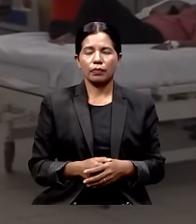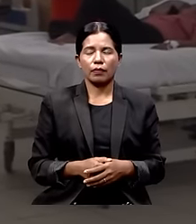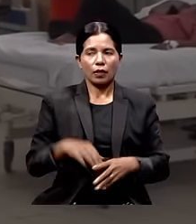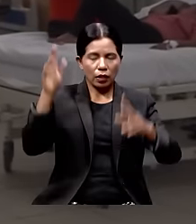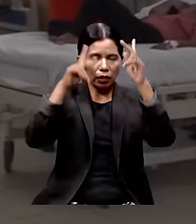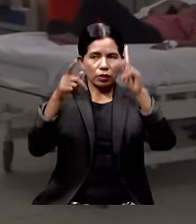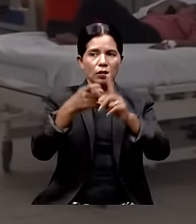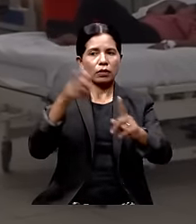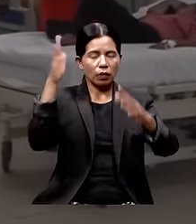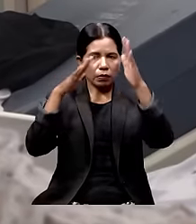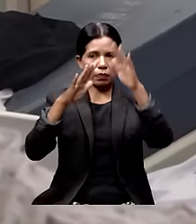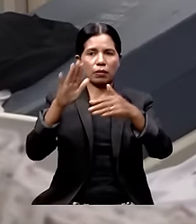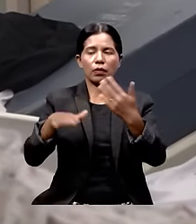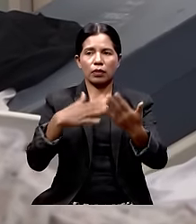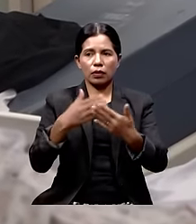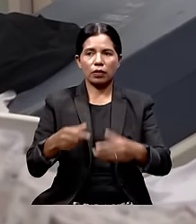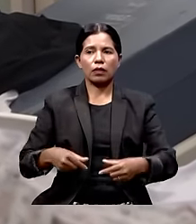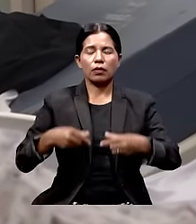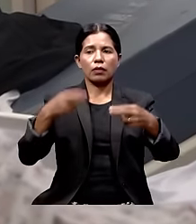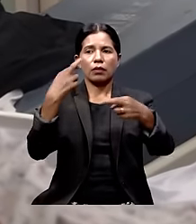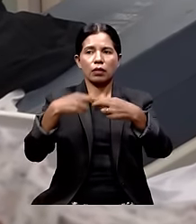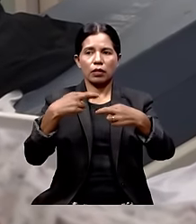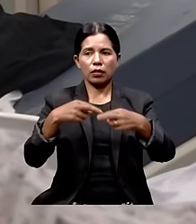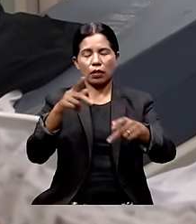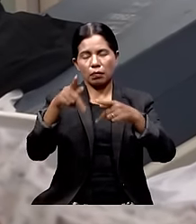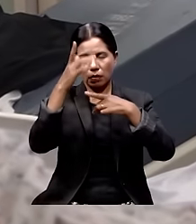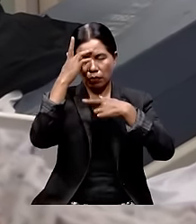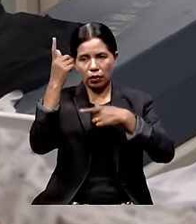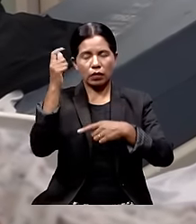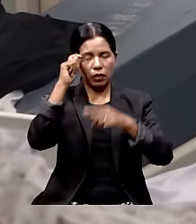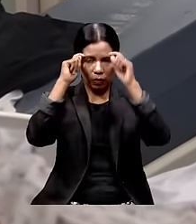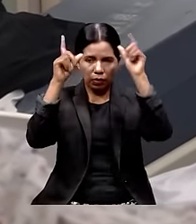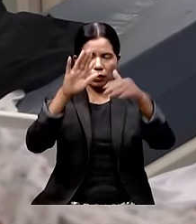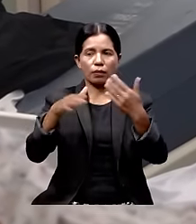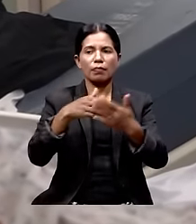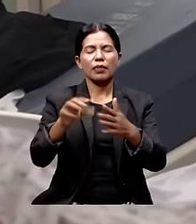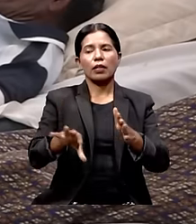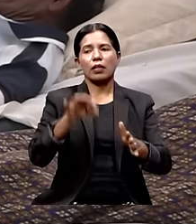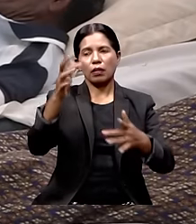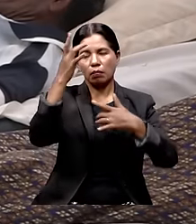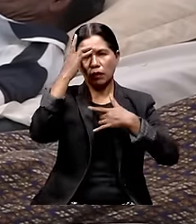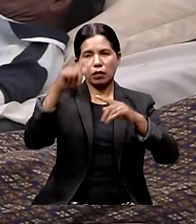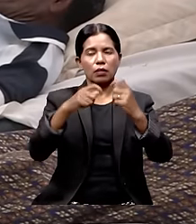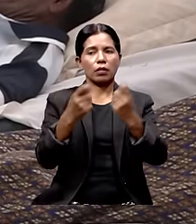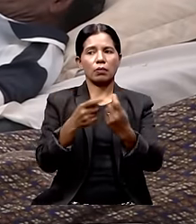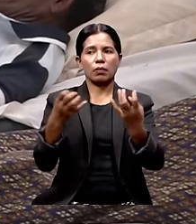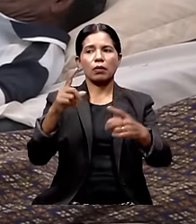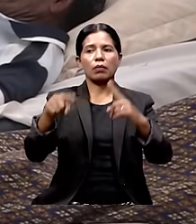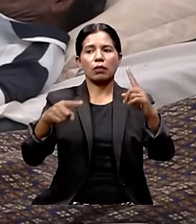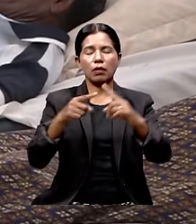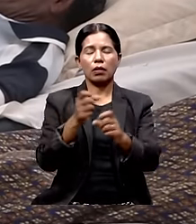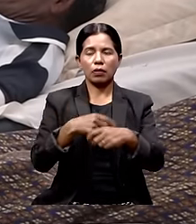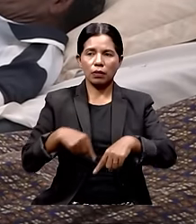Causa desse problema sira ne roto, fomos risco ba paciente timoroan sira, ne behetan mora so tipo oi-oin, bain hira tu